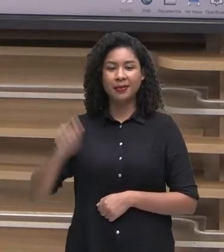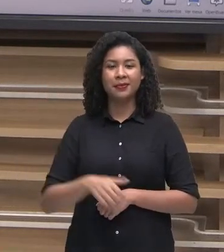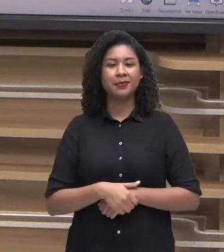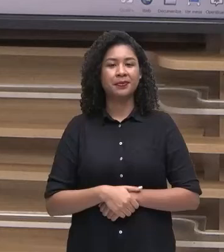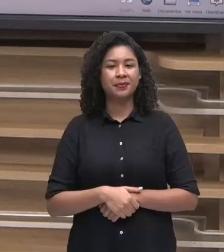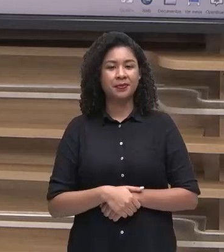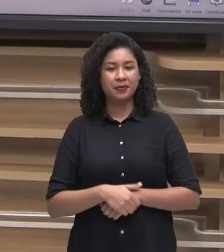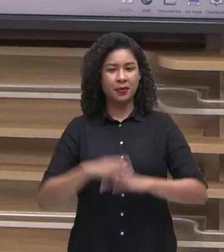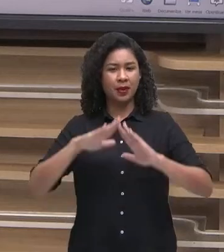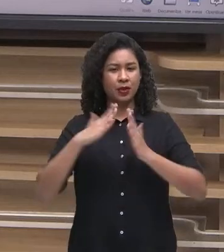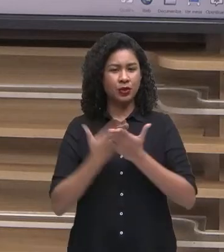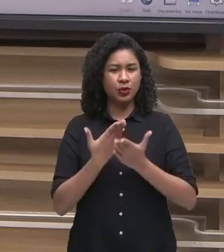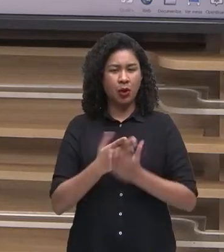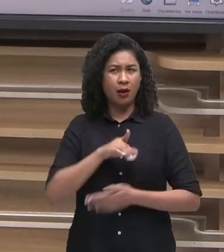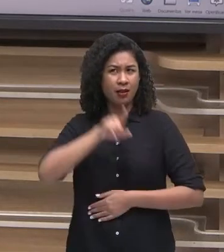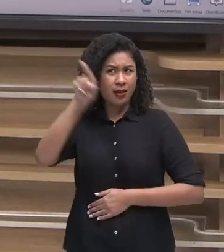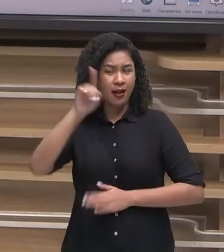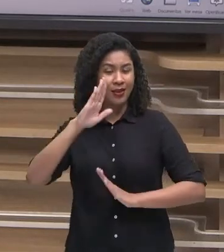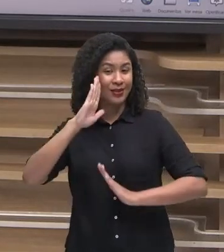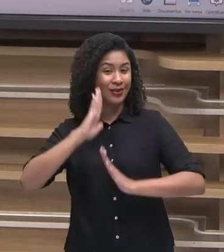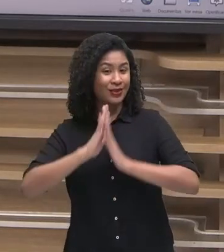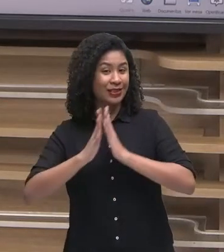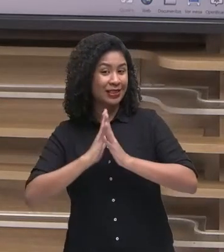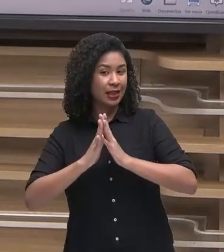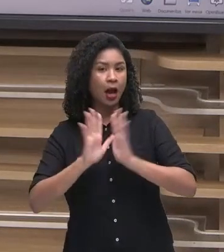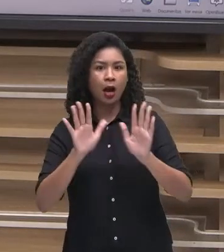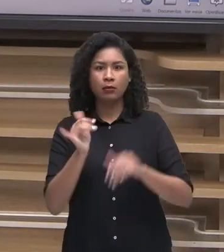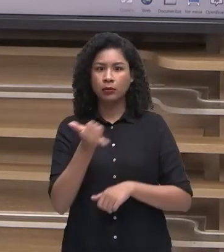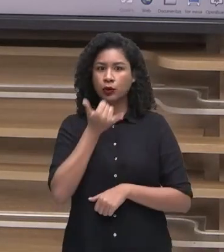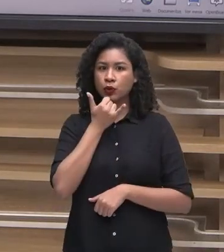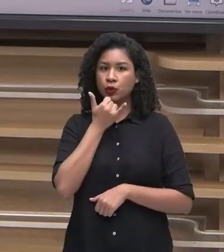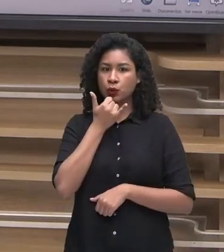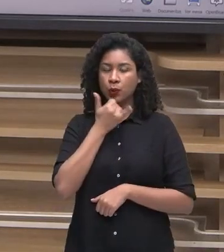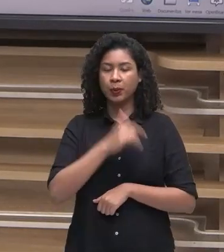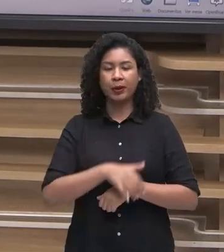Manaus, no Educandos, perdão.